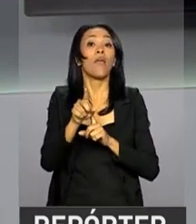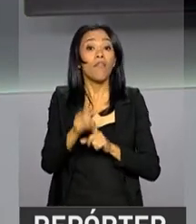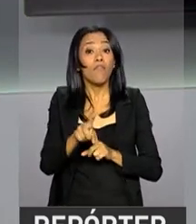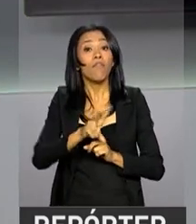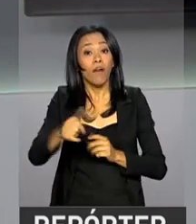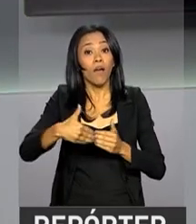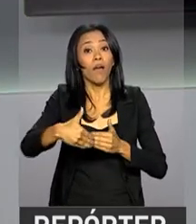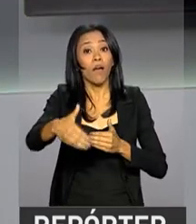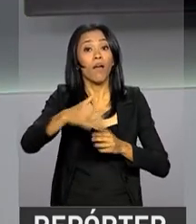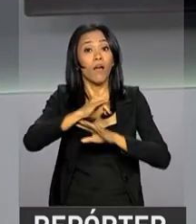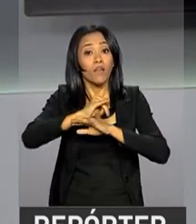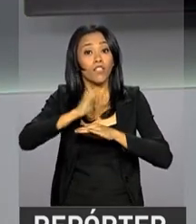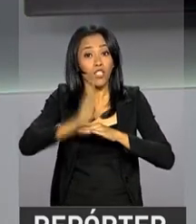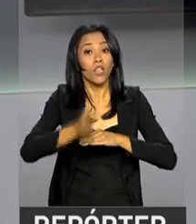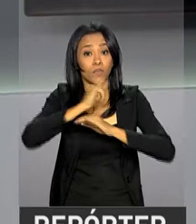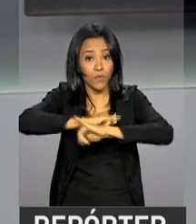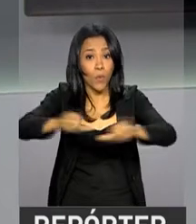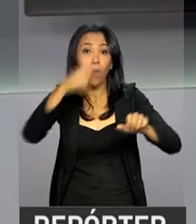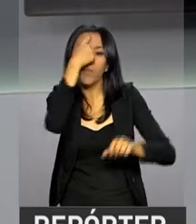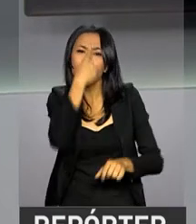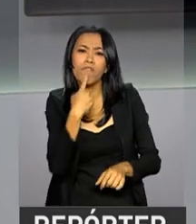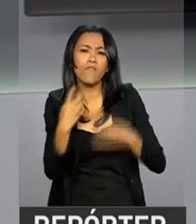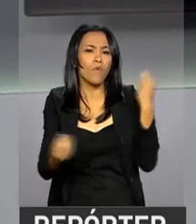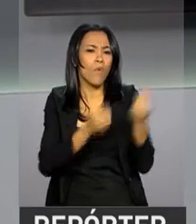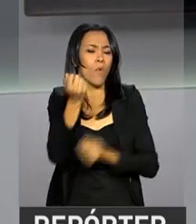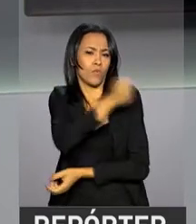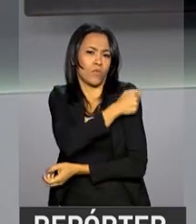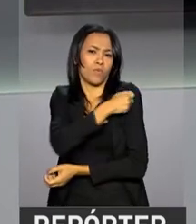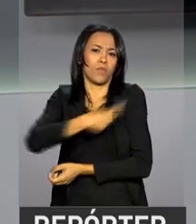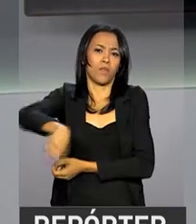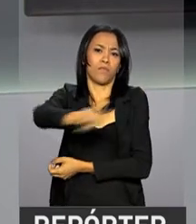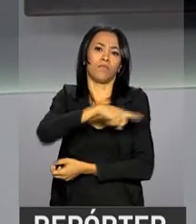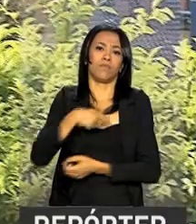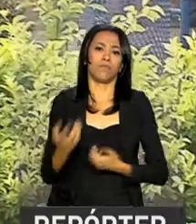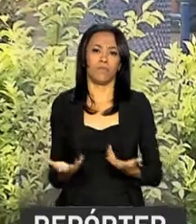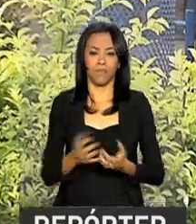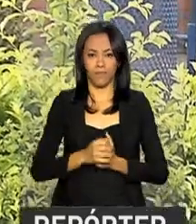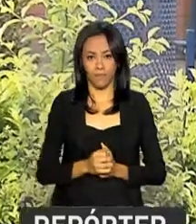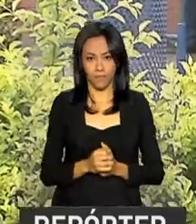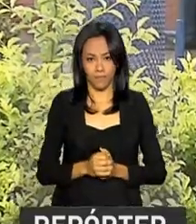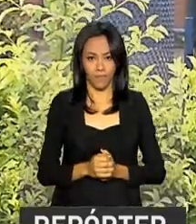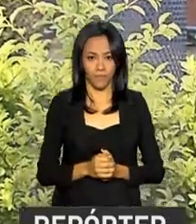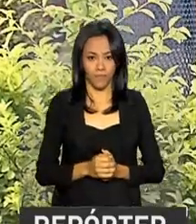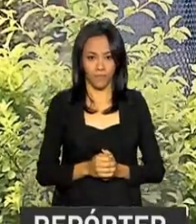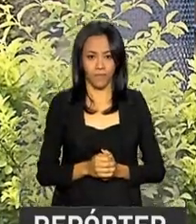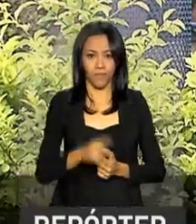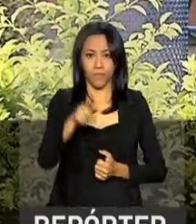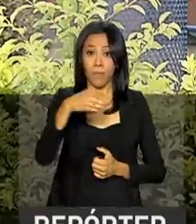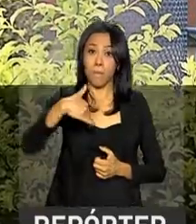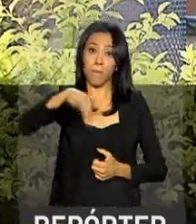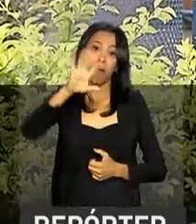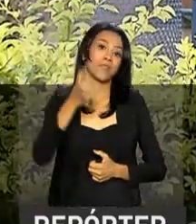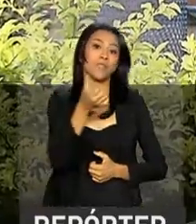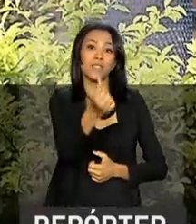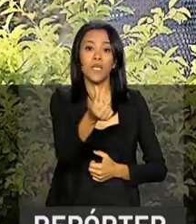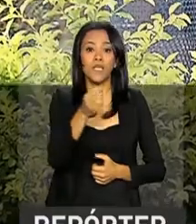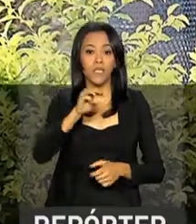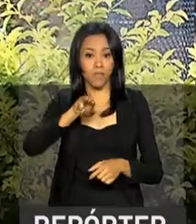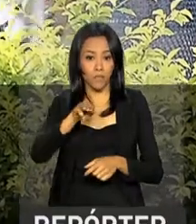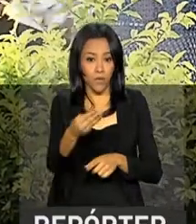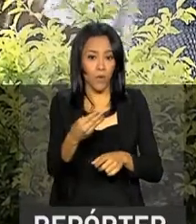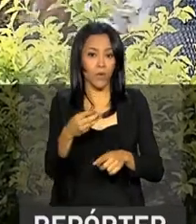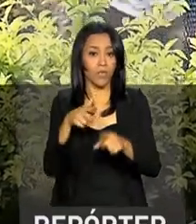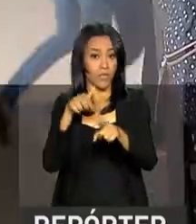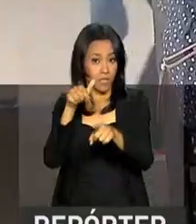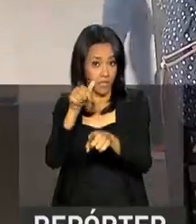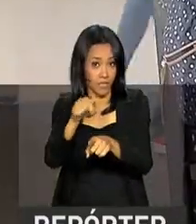divulgou o perfil dos estudantes que vão fazer o enem deste ano mais de seis milhões e 700